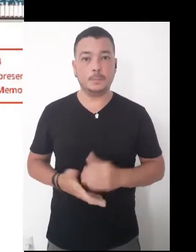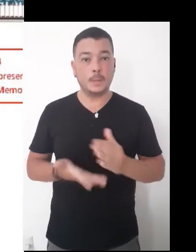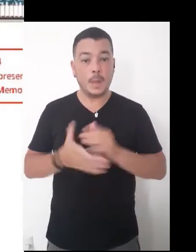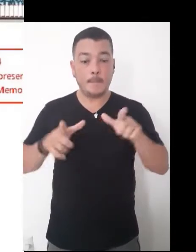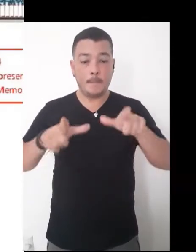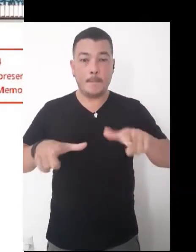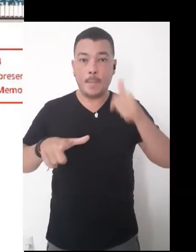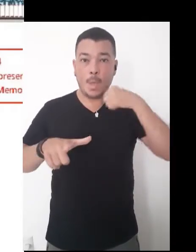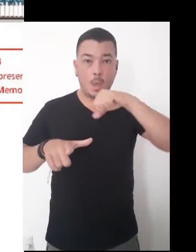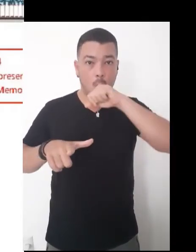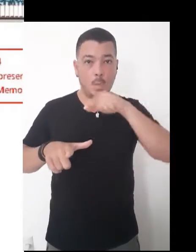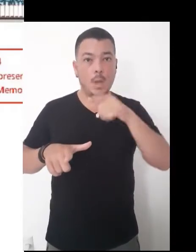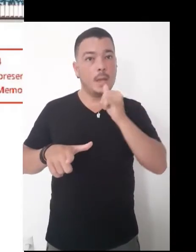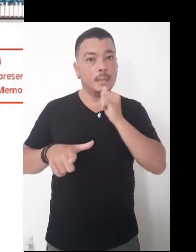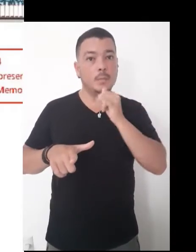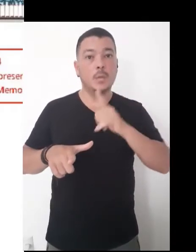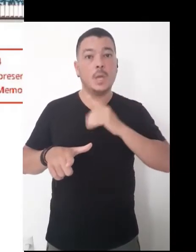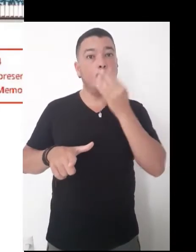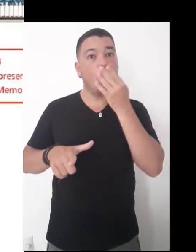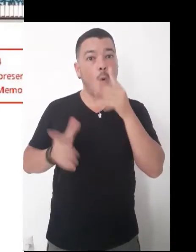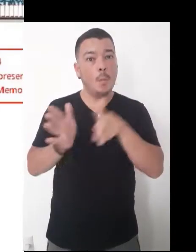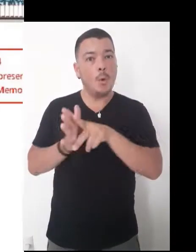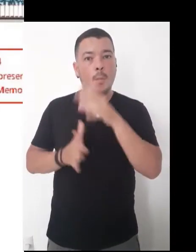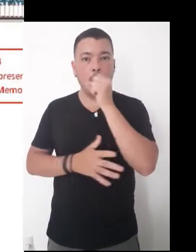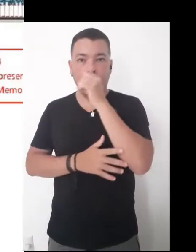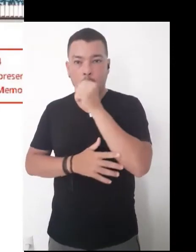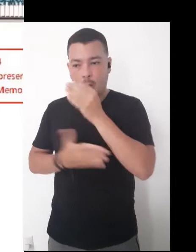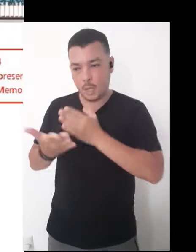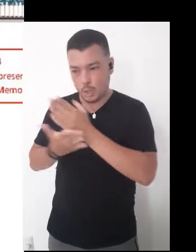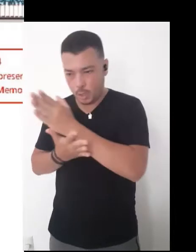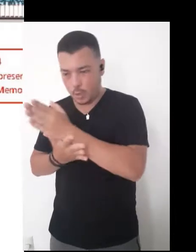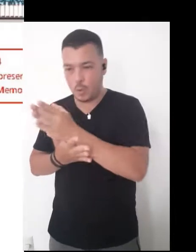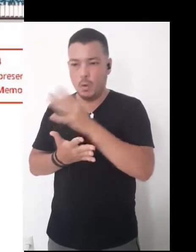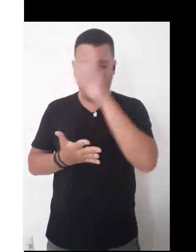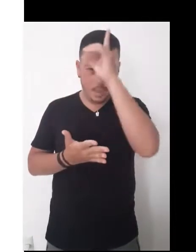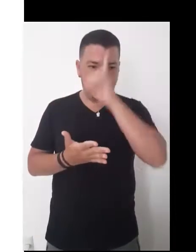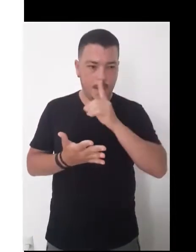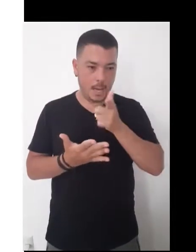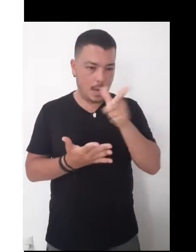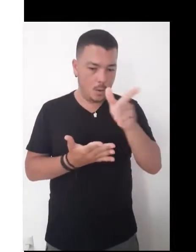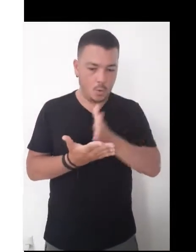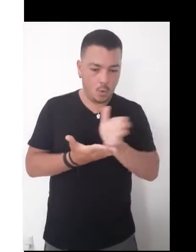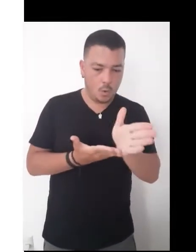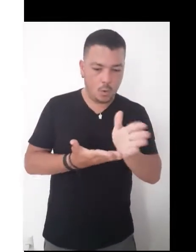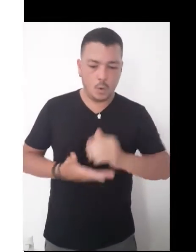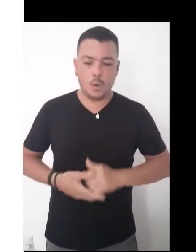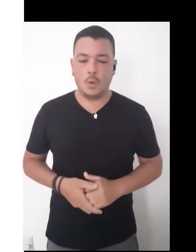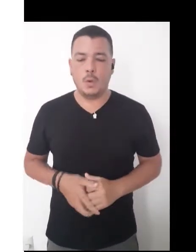cor. Né? Então laranja, laranja é um canal, amarelo, amarelo é outro canal.